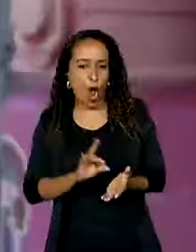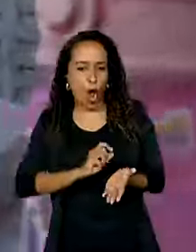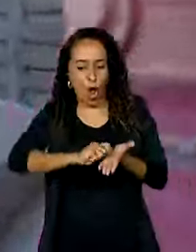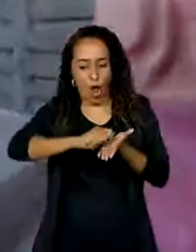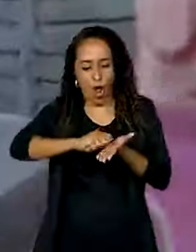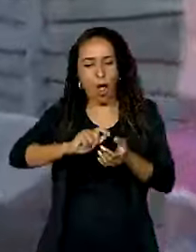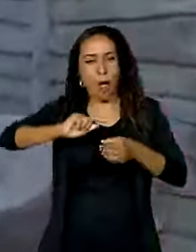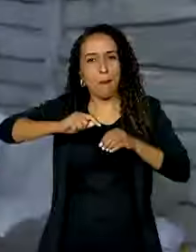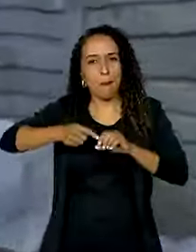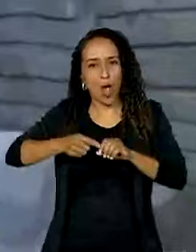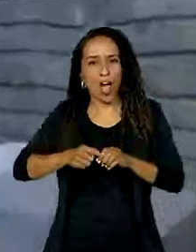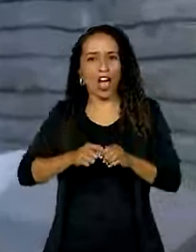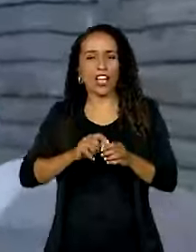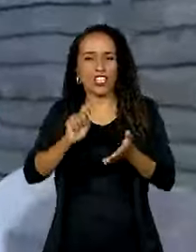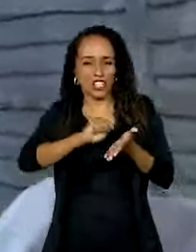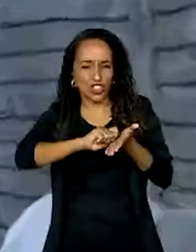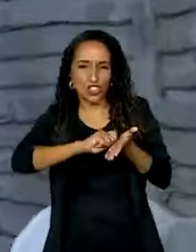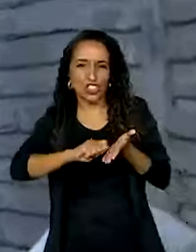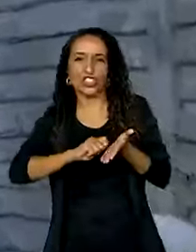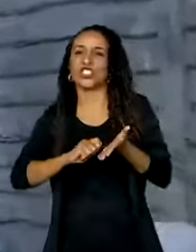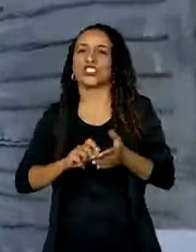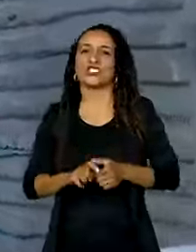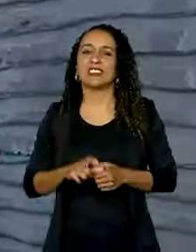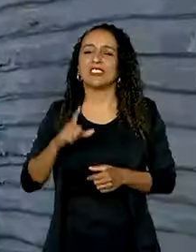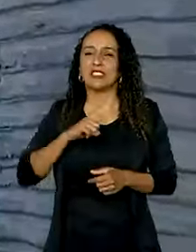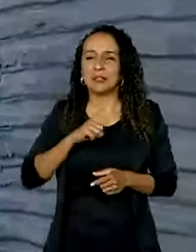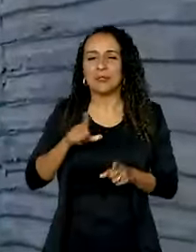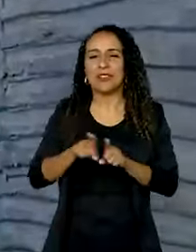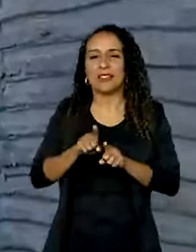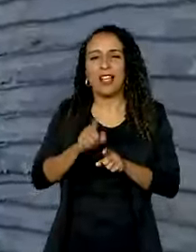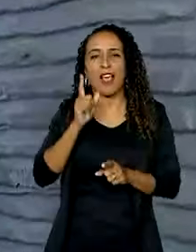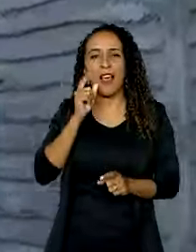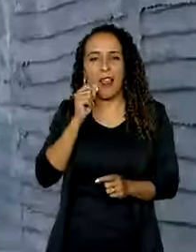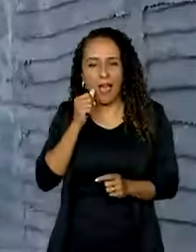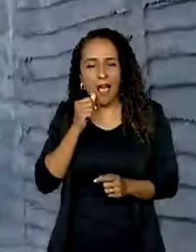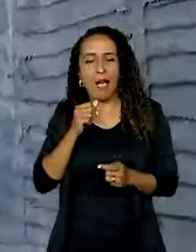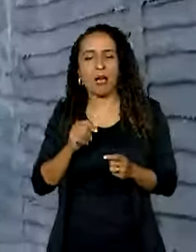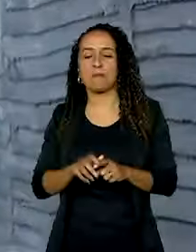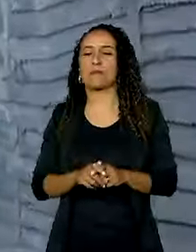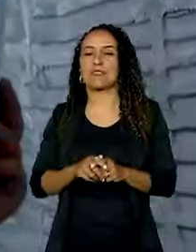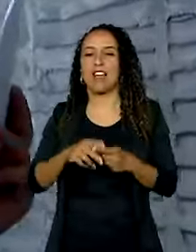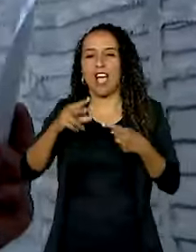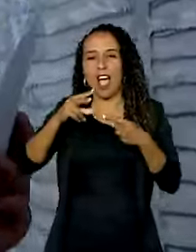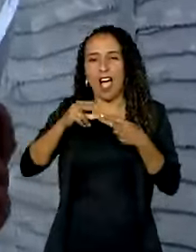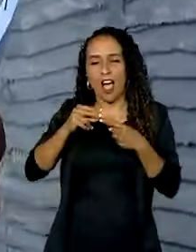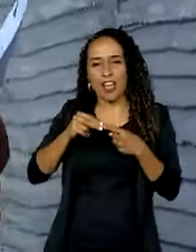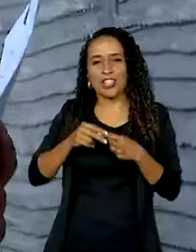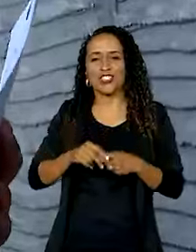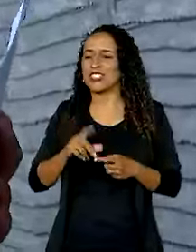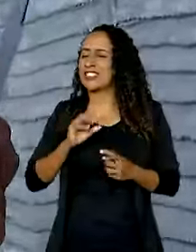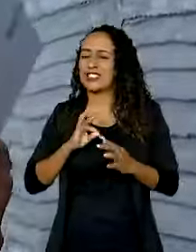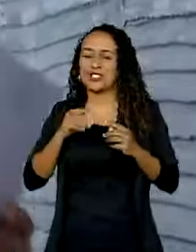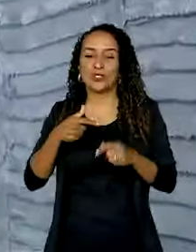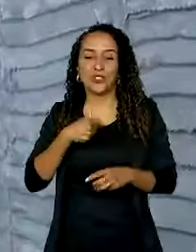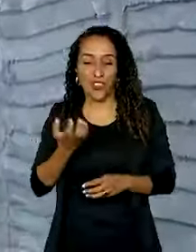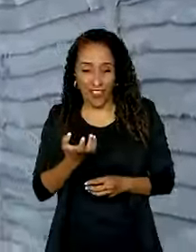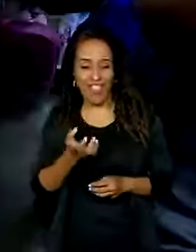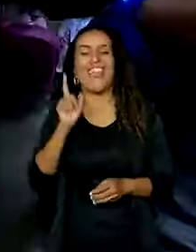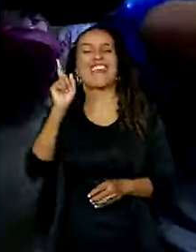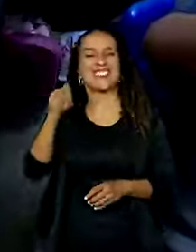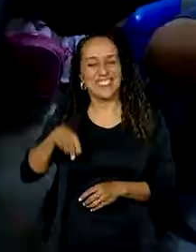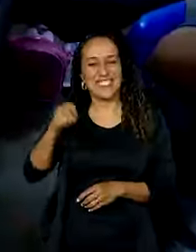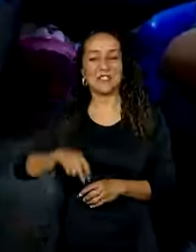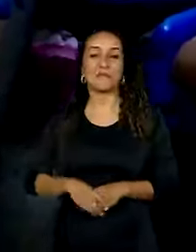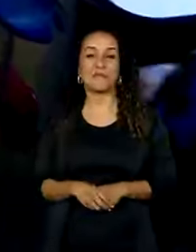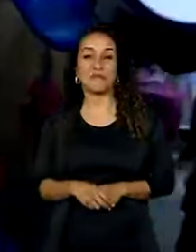borracha, giz de cera, também tem uns lápis, canetinhas. Era tudo que você queria? Sim.